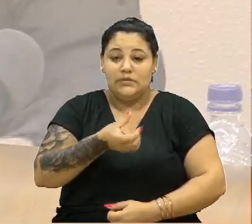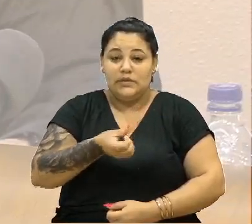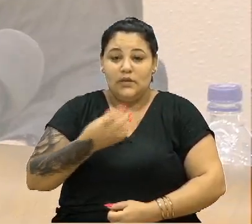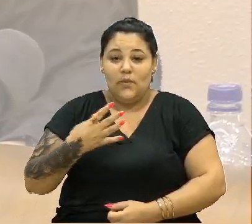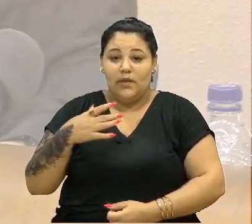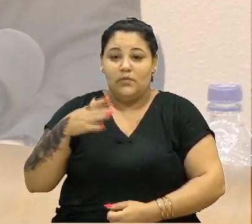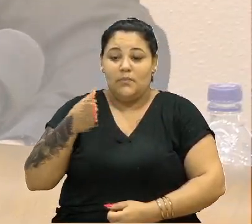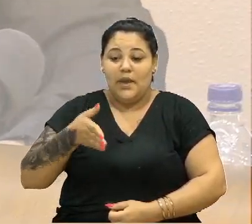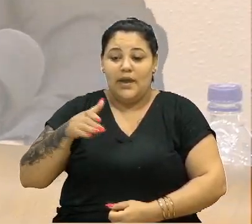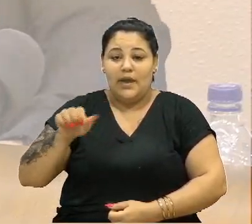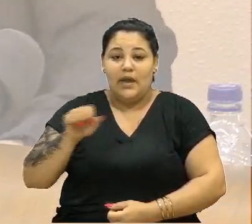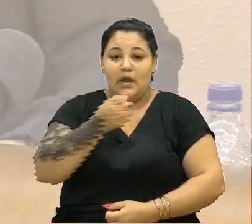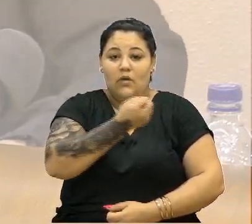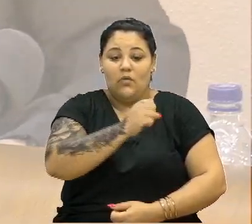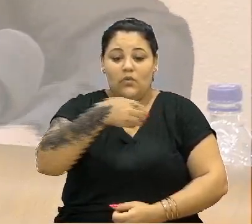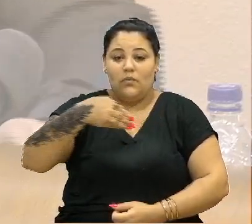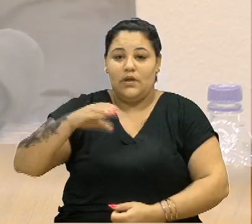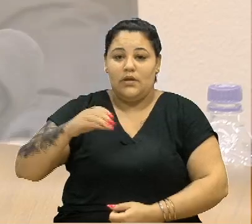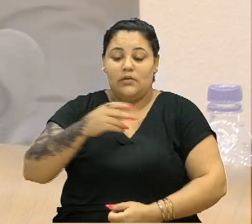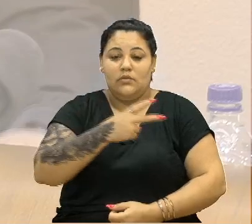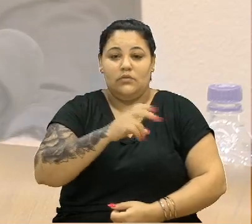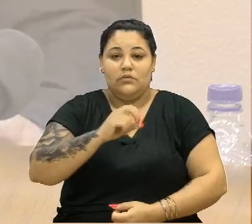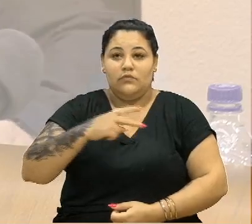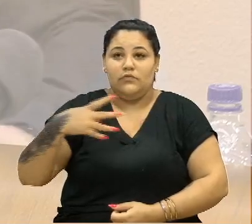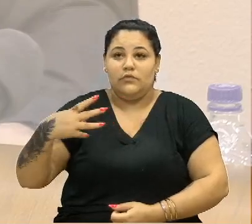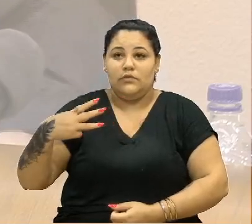de 2023,